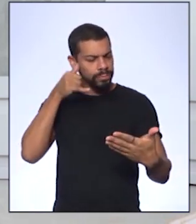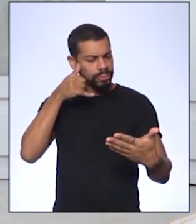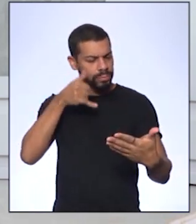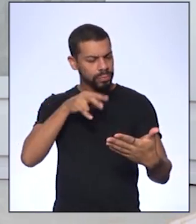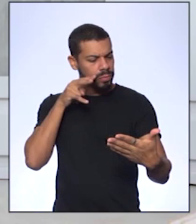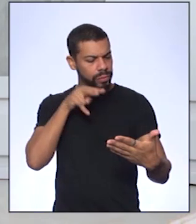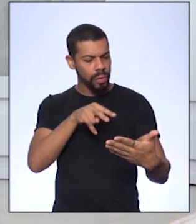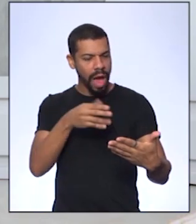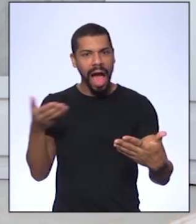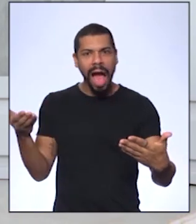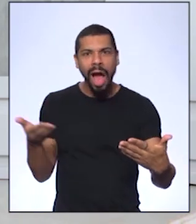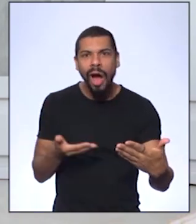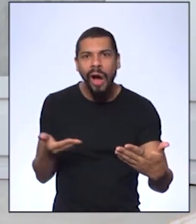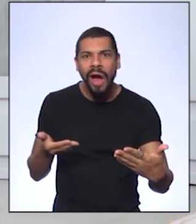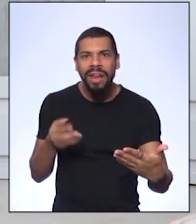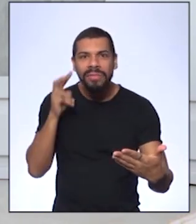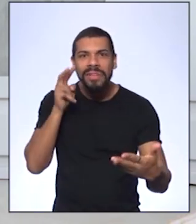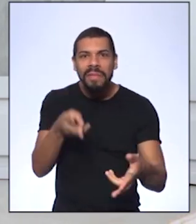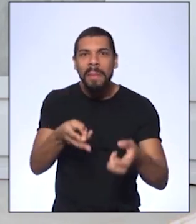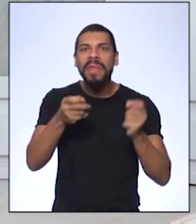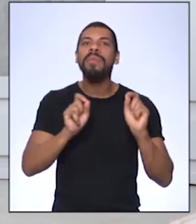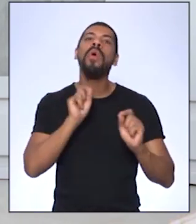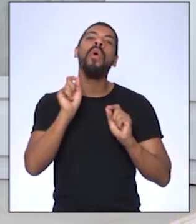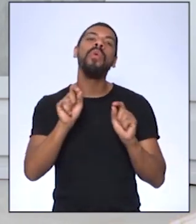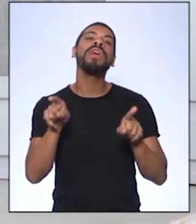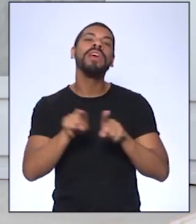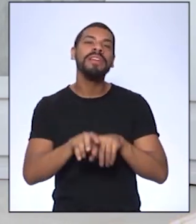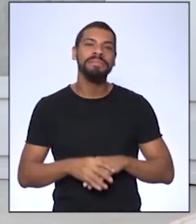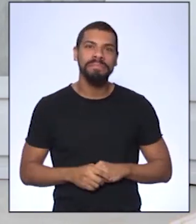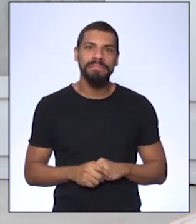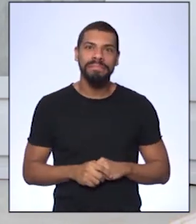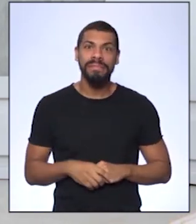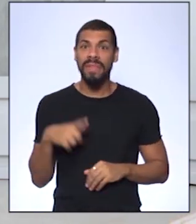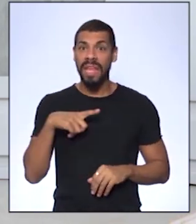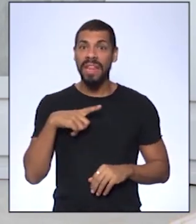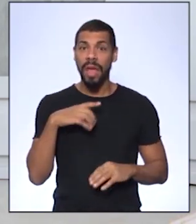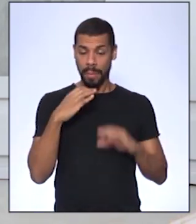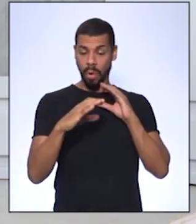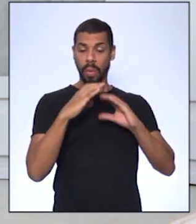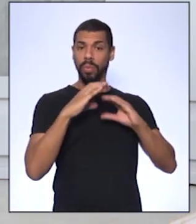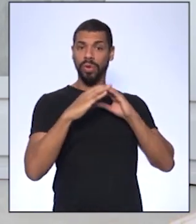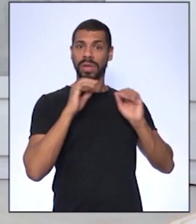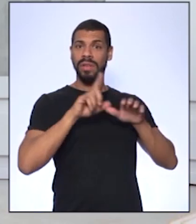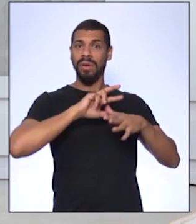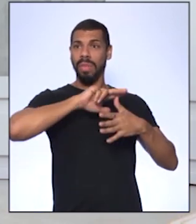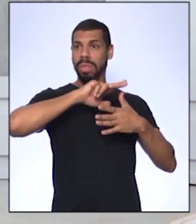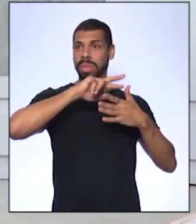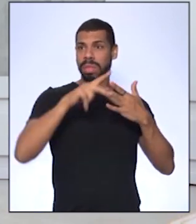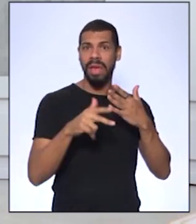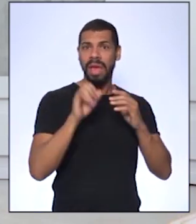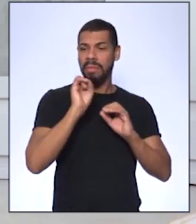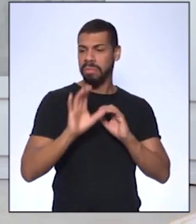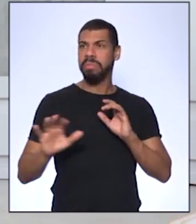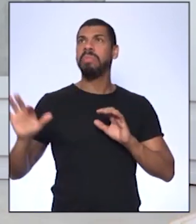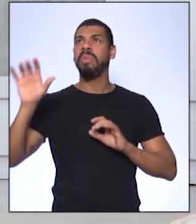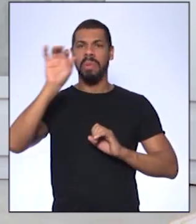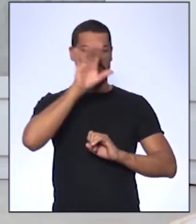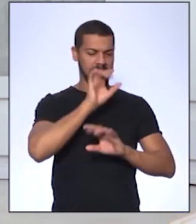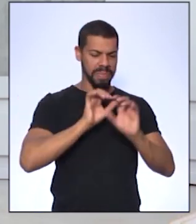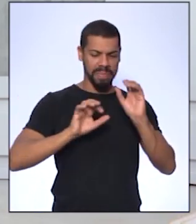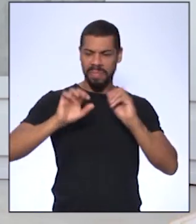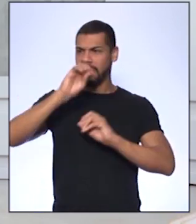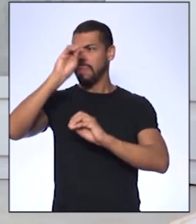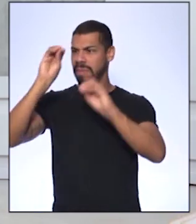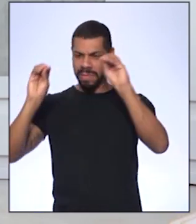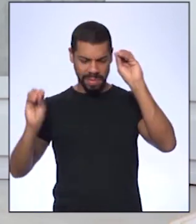do seu celular agora, você vai perceber que existe ali uma condição de muitos símbolos, de muitos ícones.